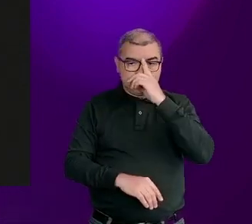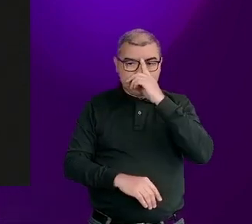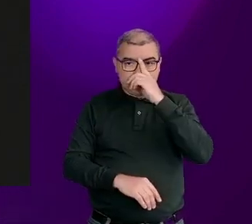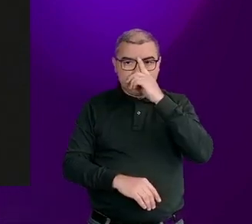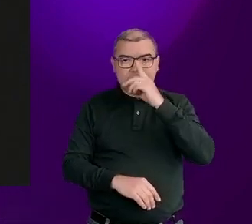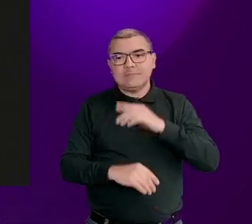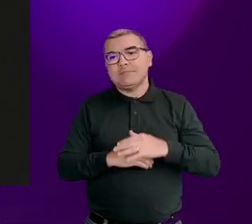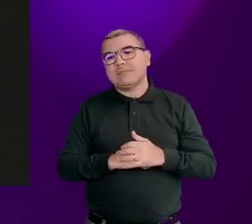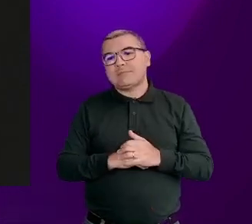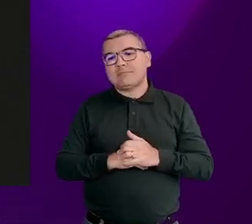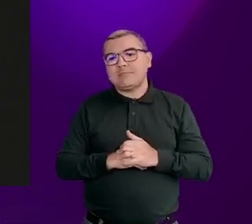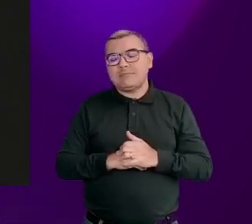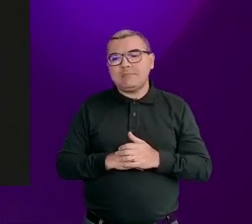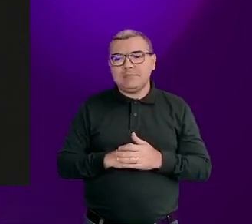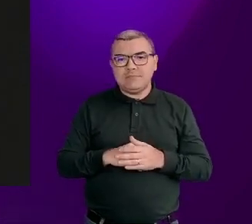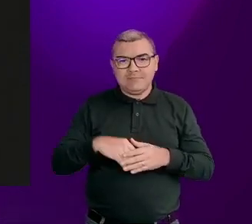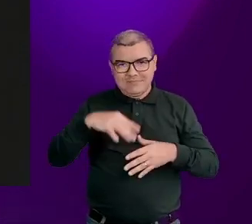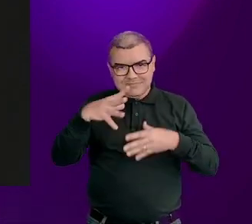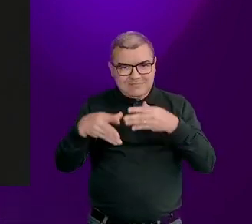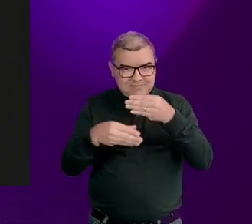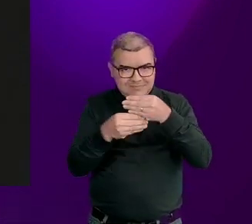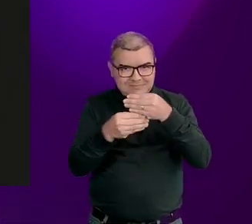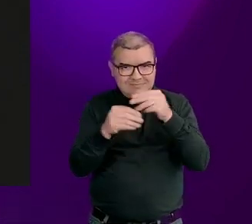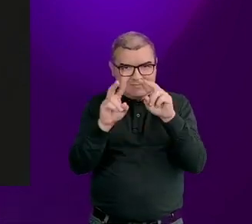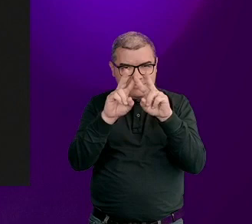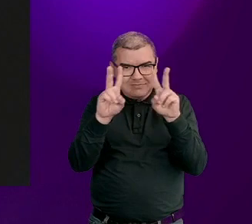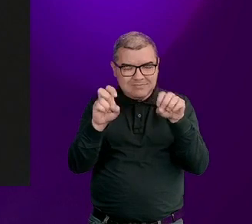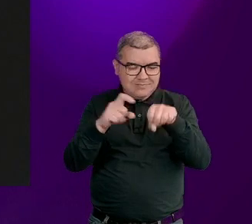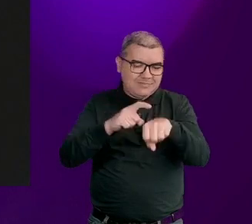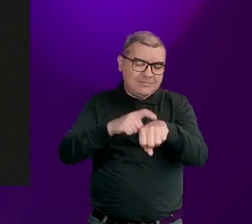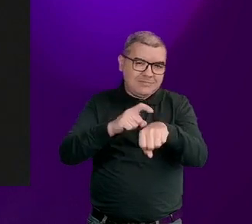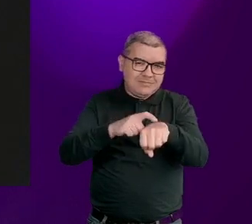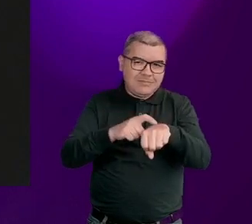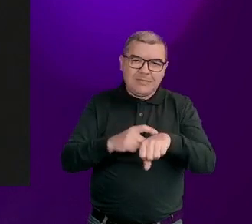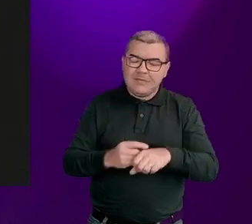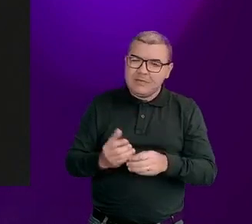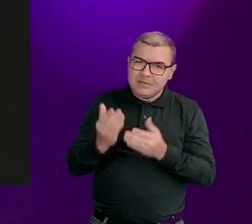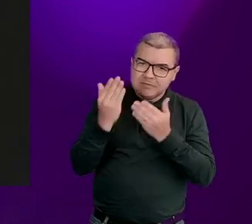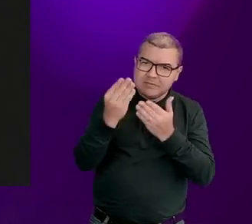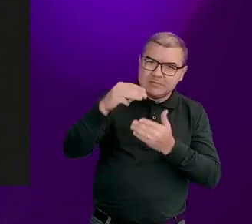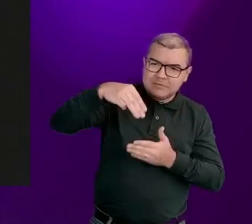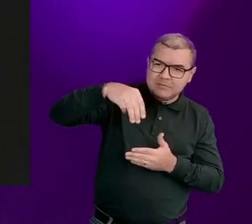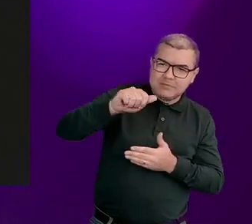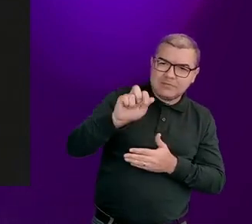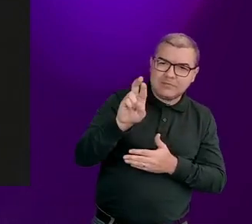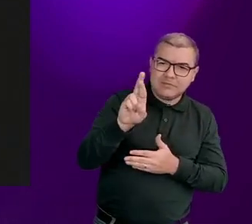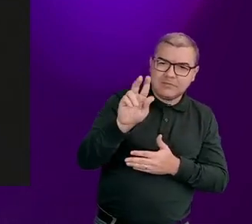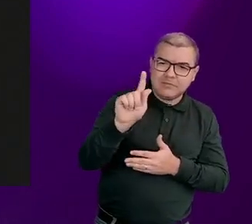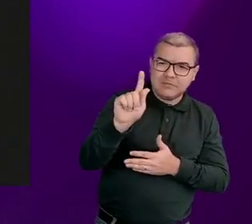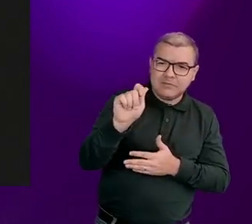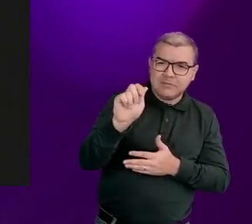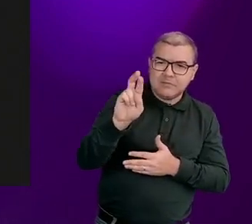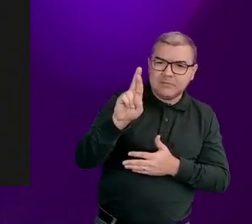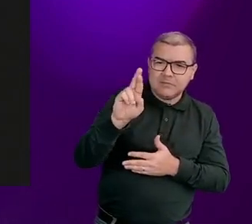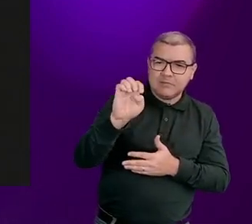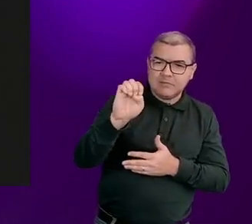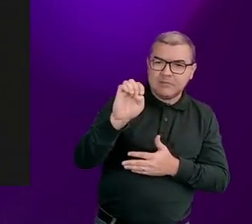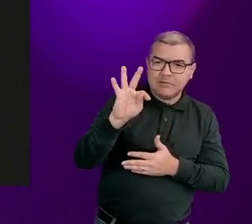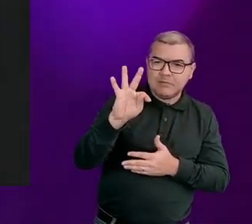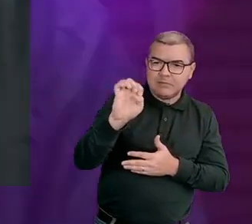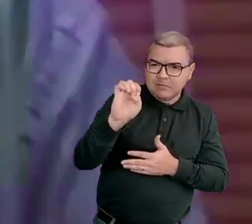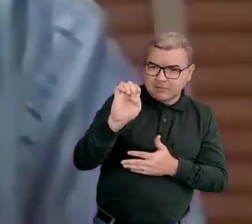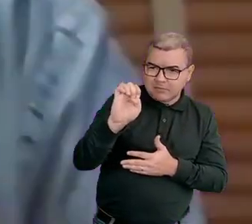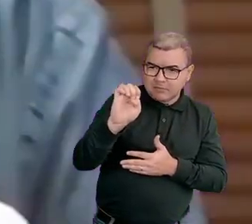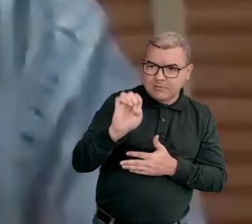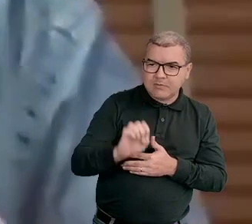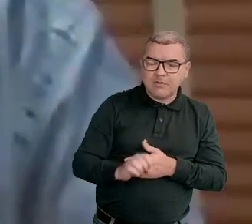um comentário sobre essa questão do tempo, né? Primeiro, Margarete, só esclarecendo, não é que eu não digo para o